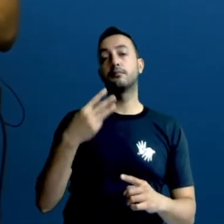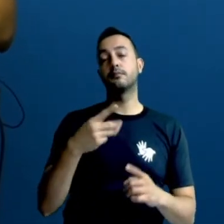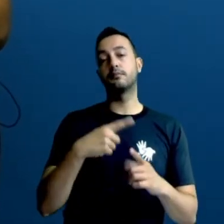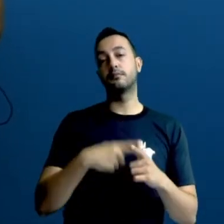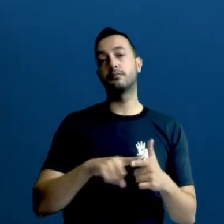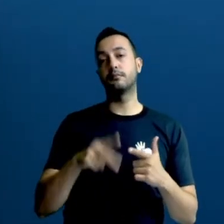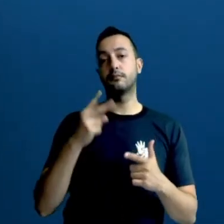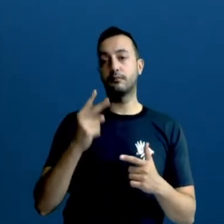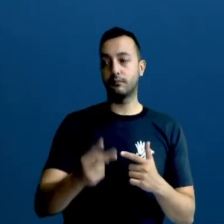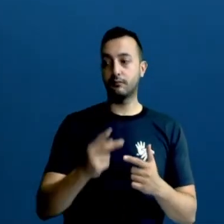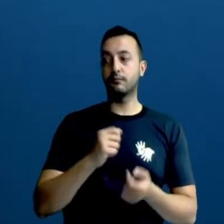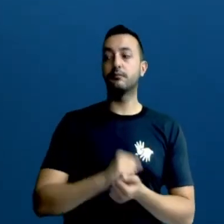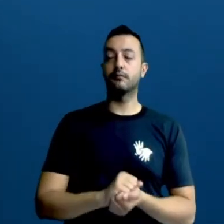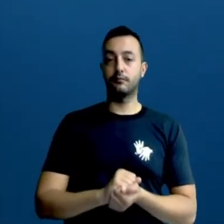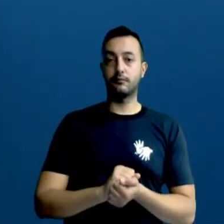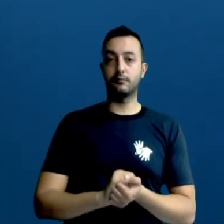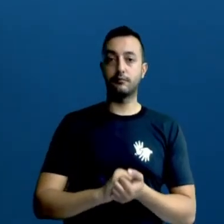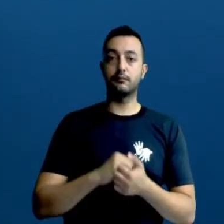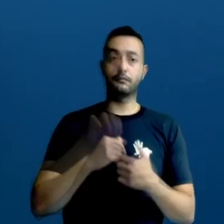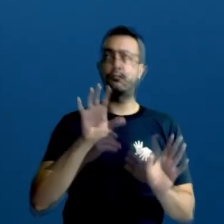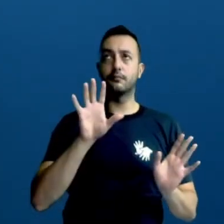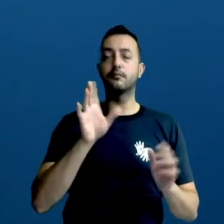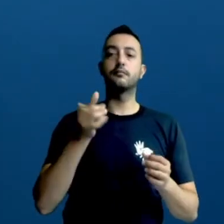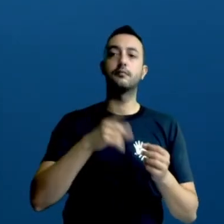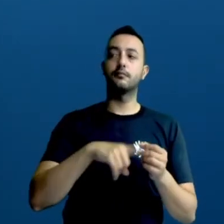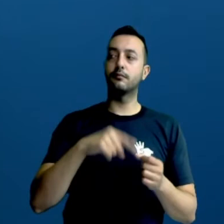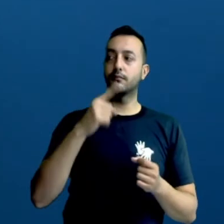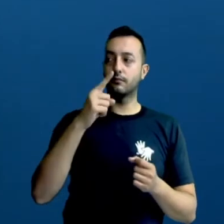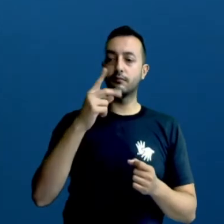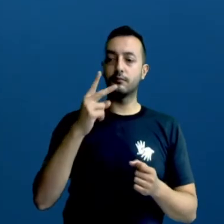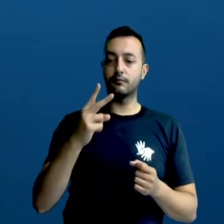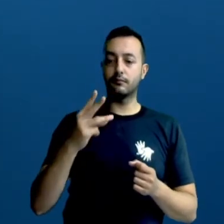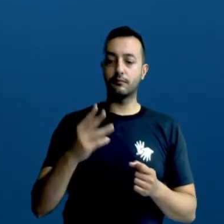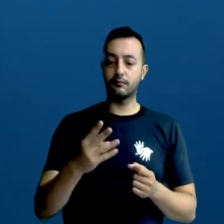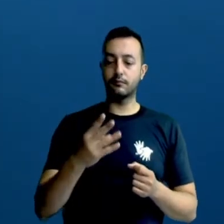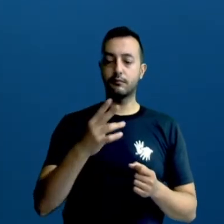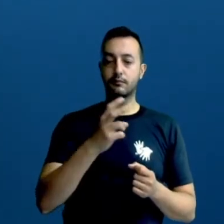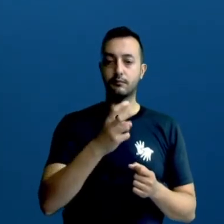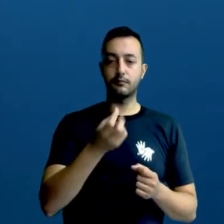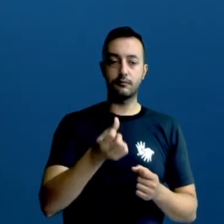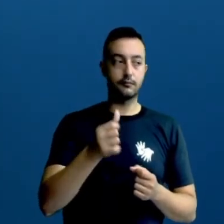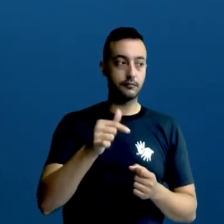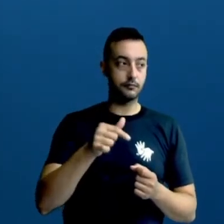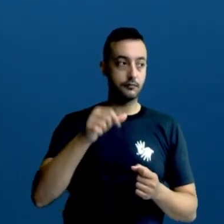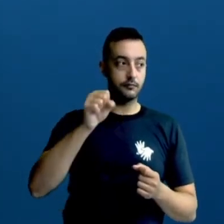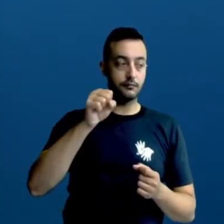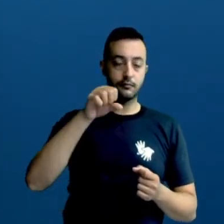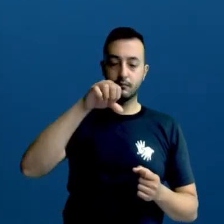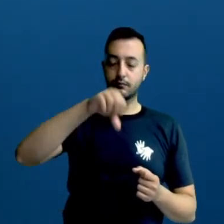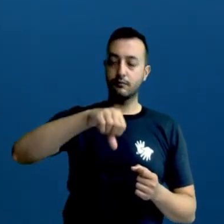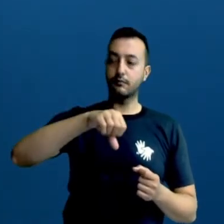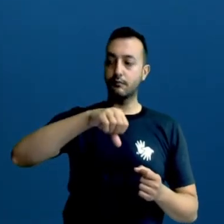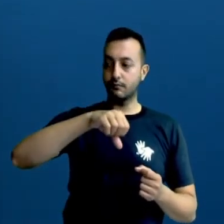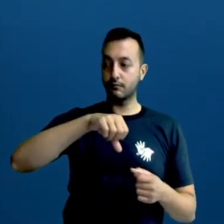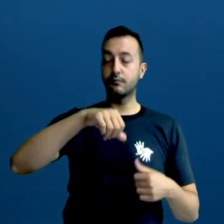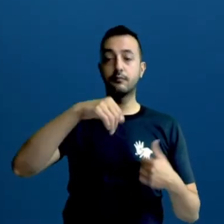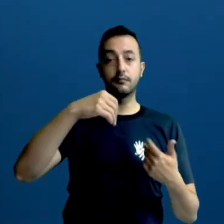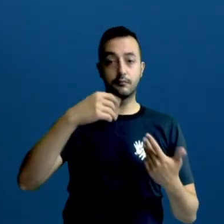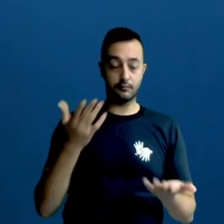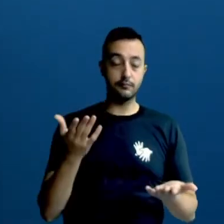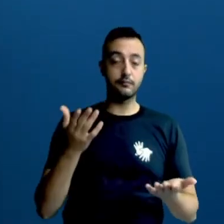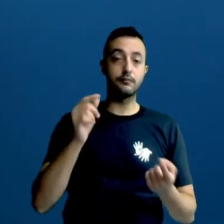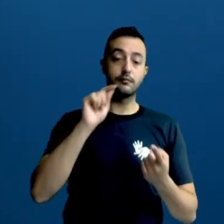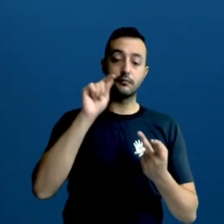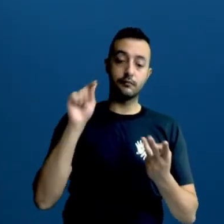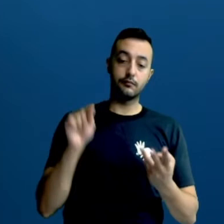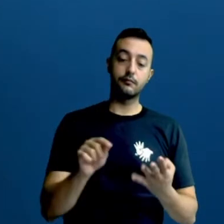2. E neste caso, 1, 2, 3, 4, 5, 6, 7, 8, 9. Então aqui a gente